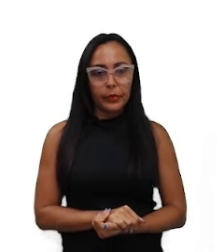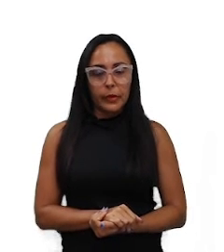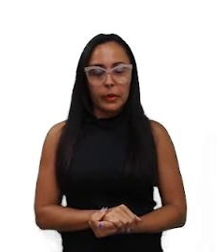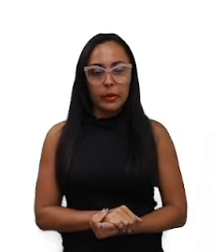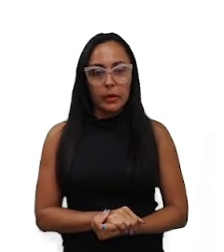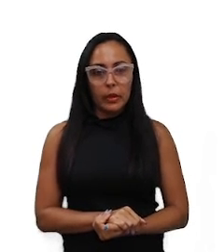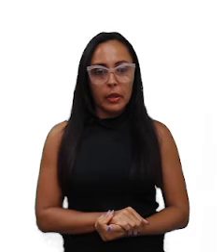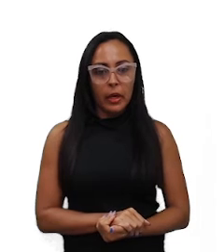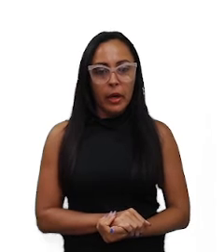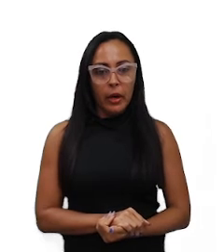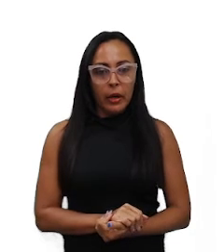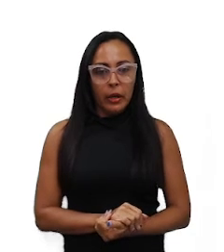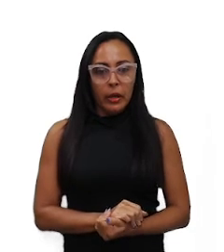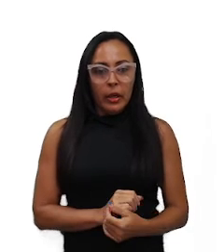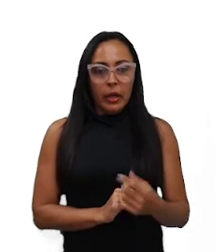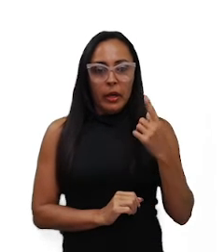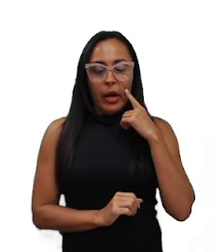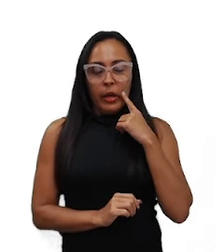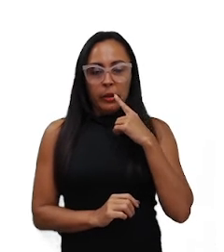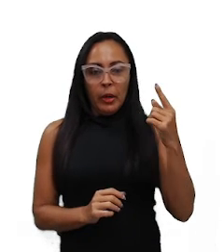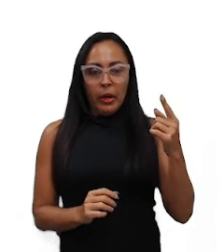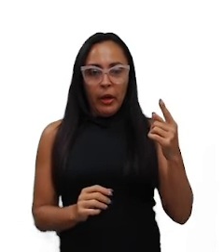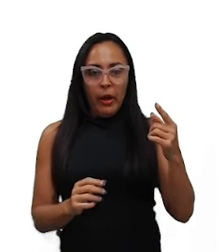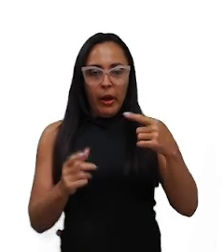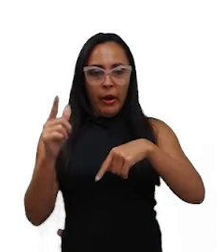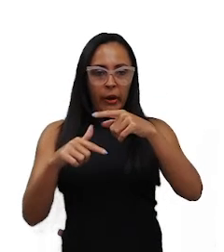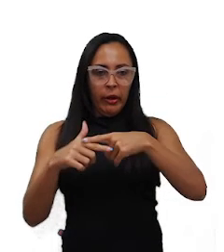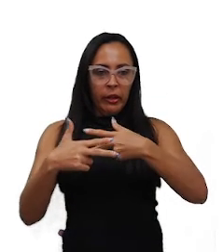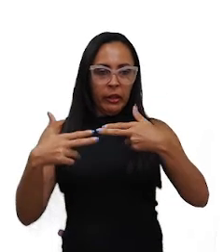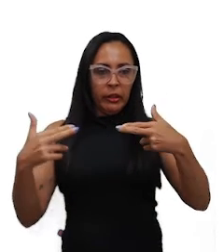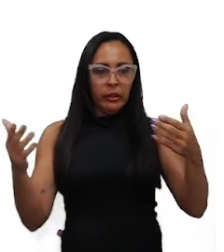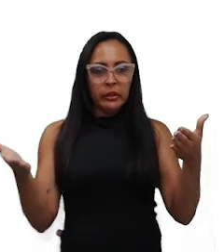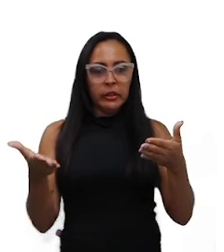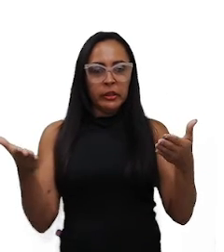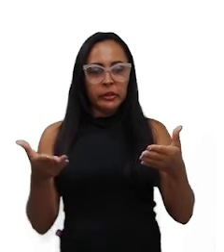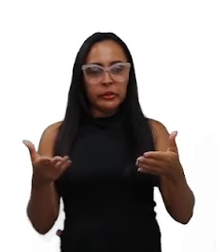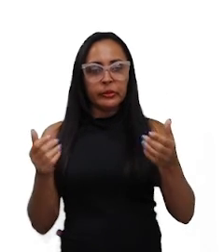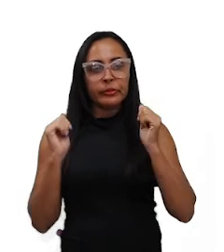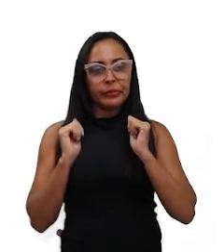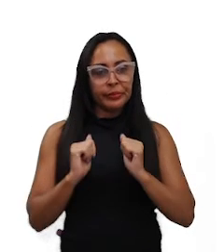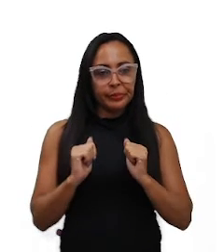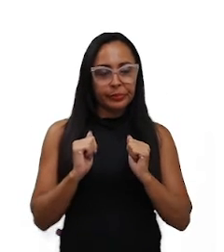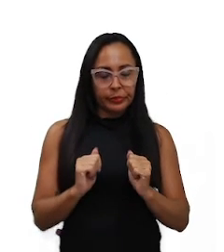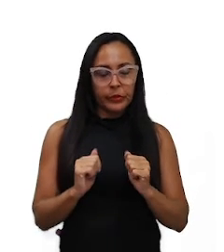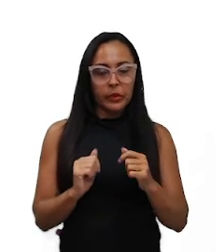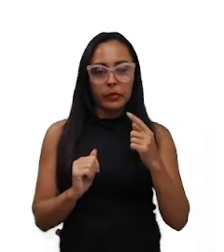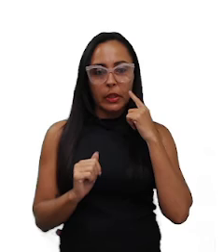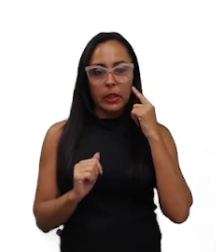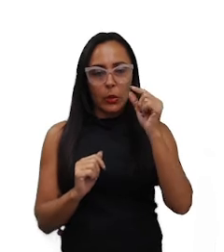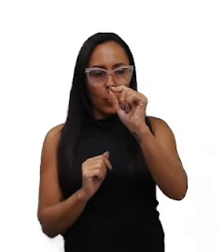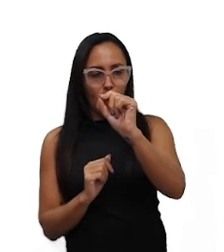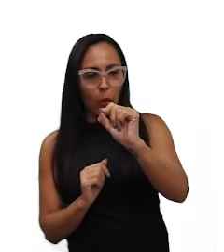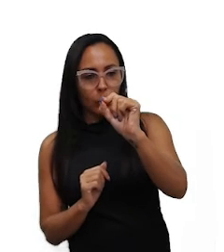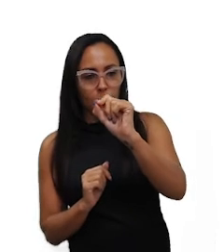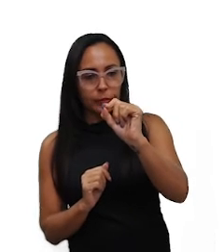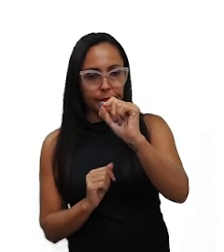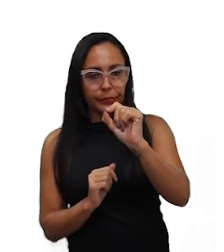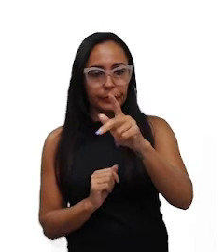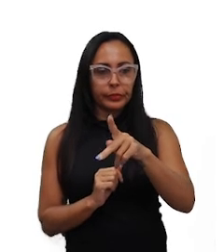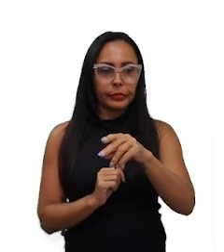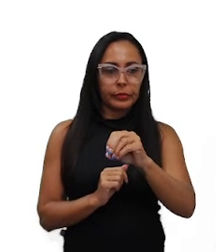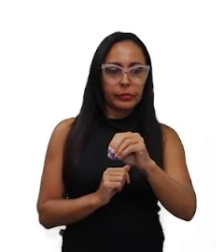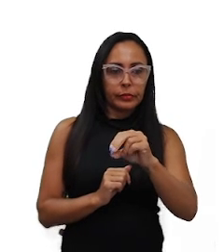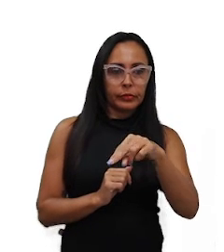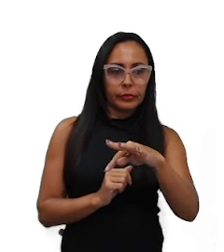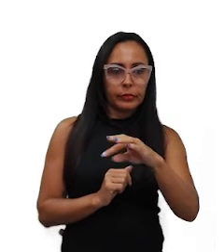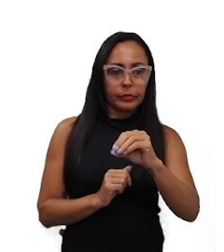essa marcação dos móveis, agora a gente vai poder, através do ponto de fuga,